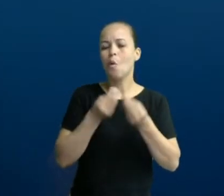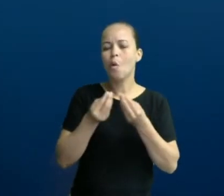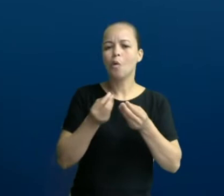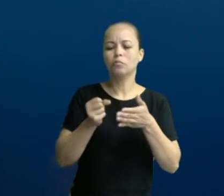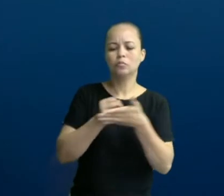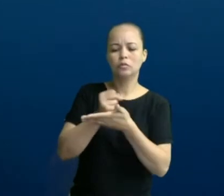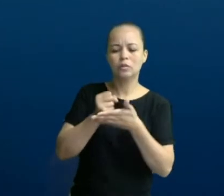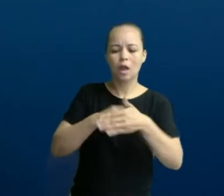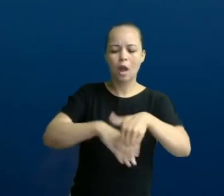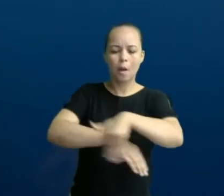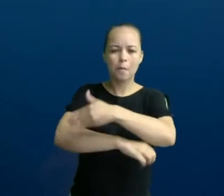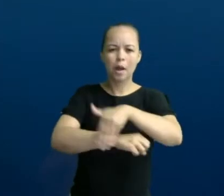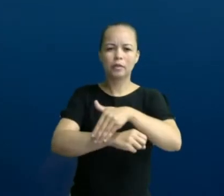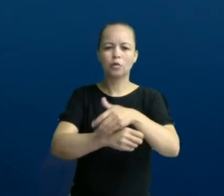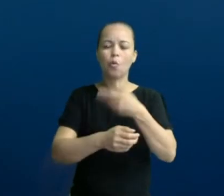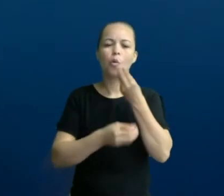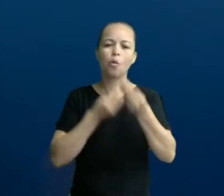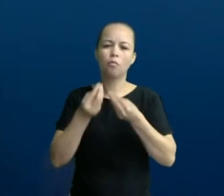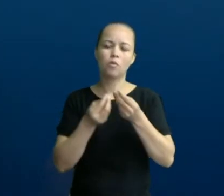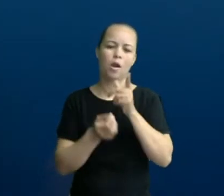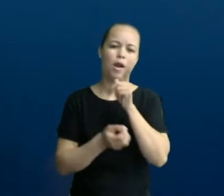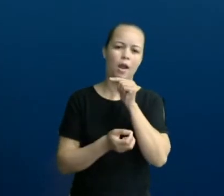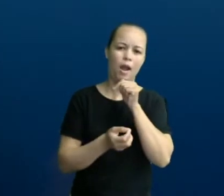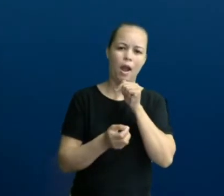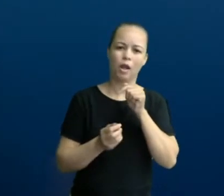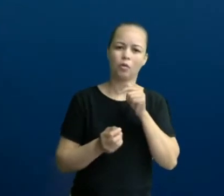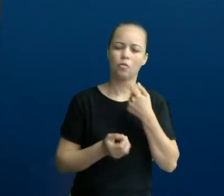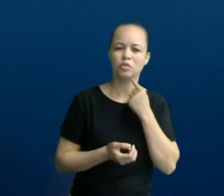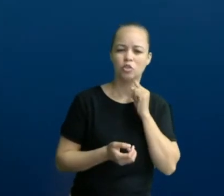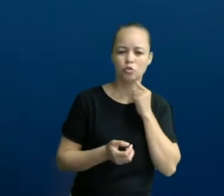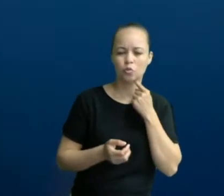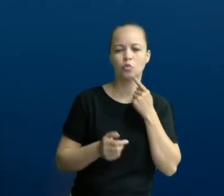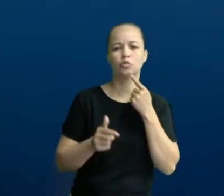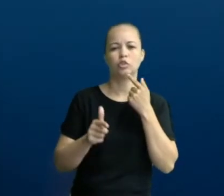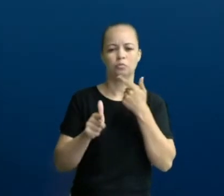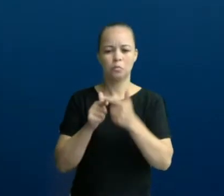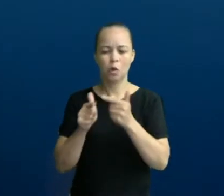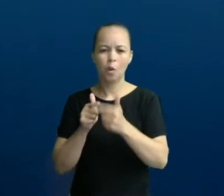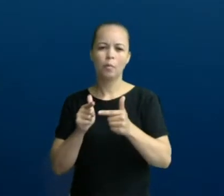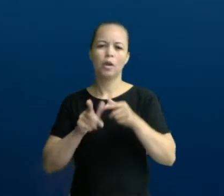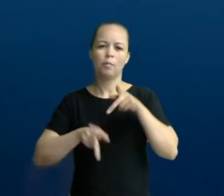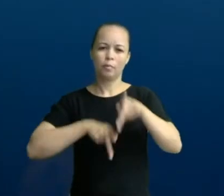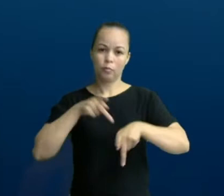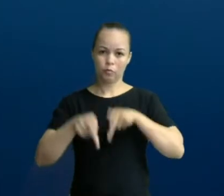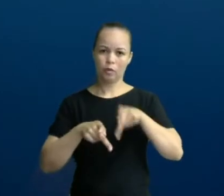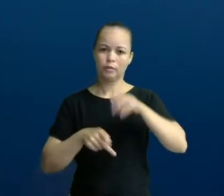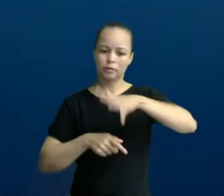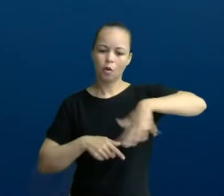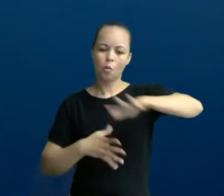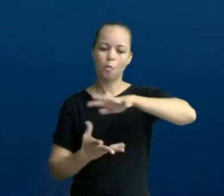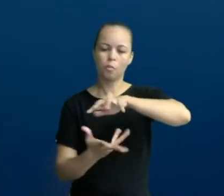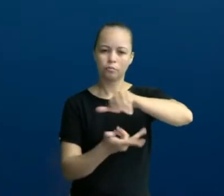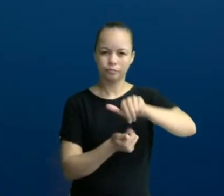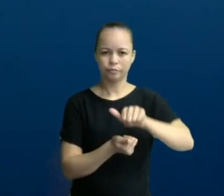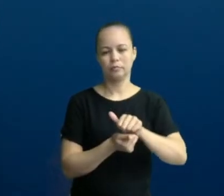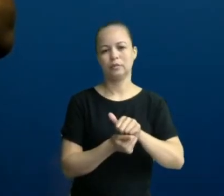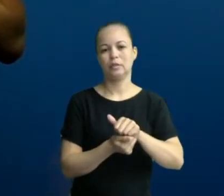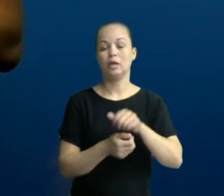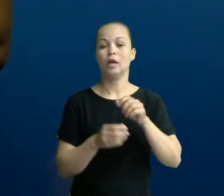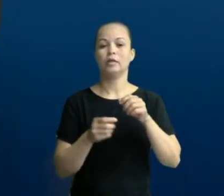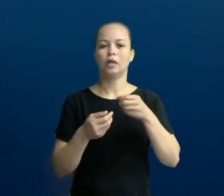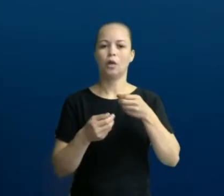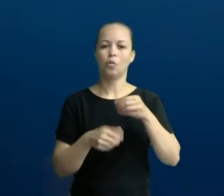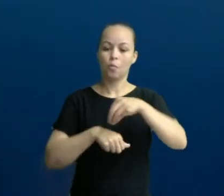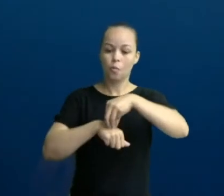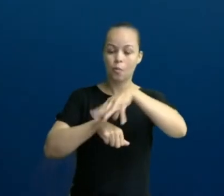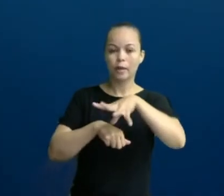não tratada, ela impacta a saúde da população mundial. Então, uma boa leitura, fica a dica aí, viu? As Flechas de Apolo, que